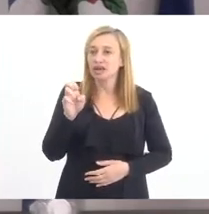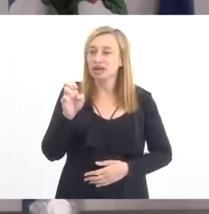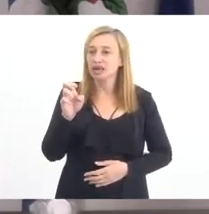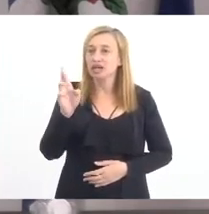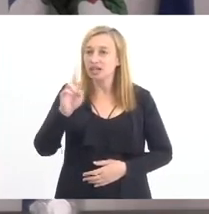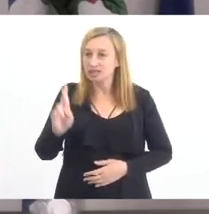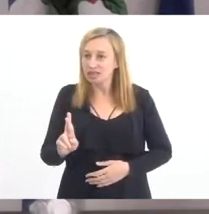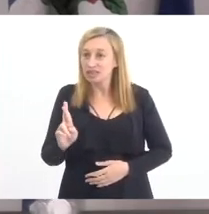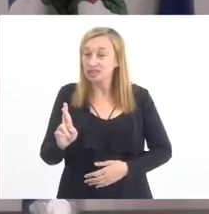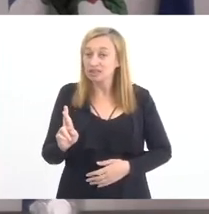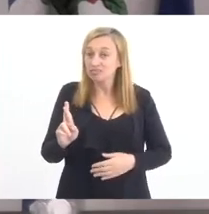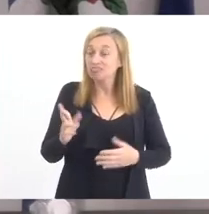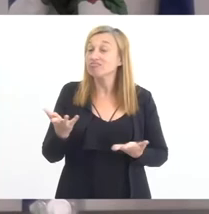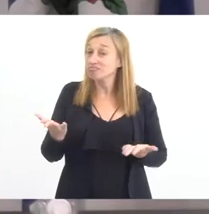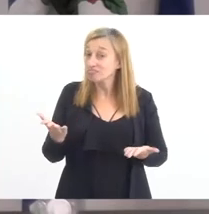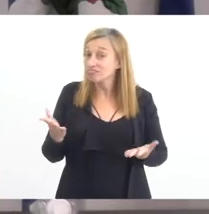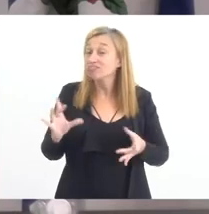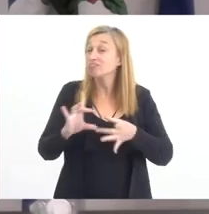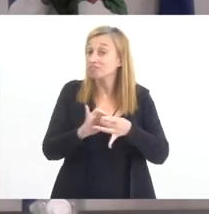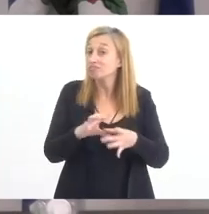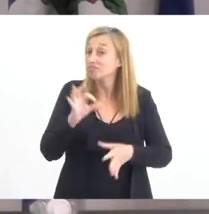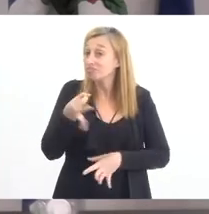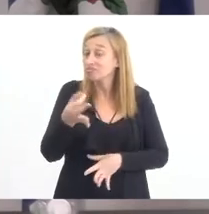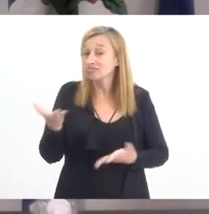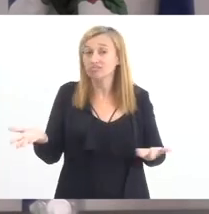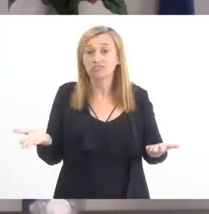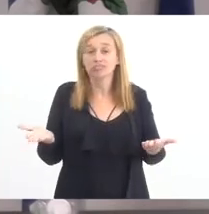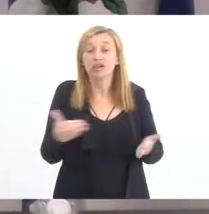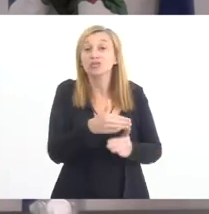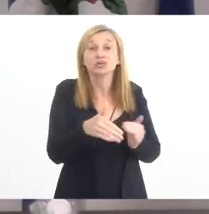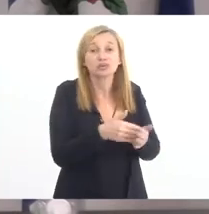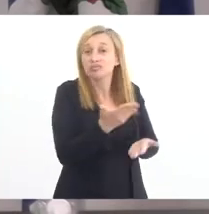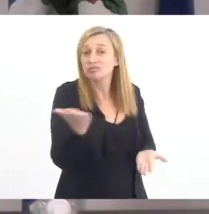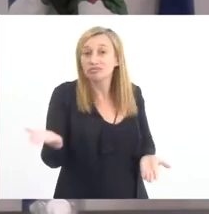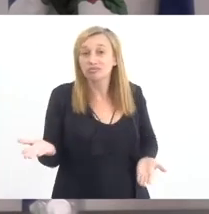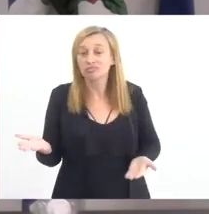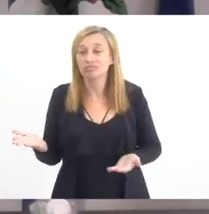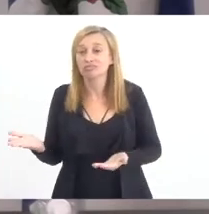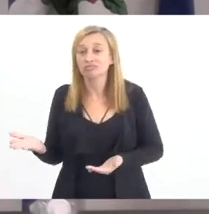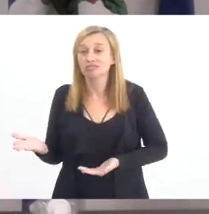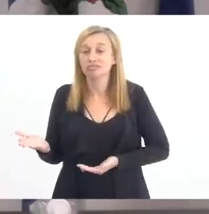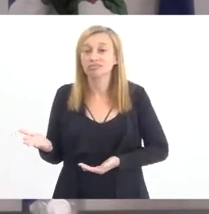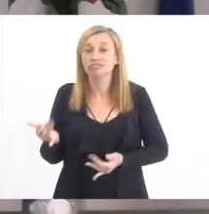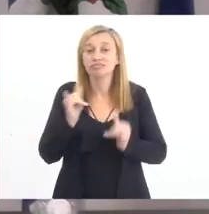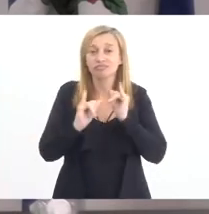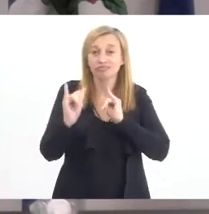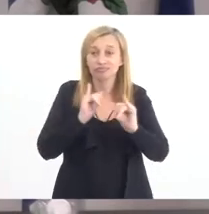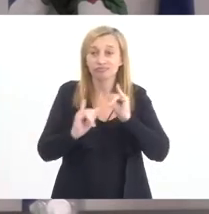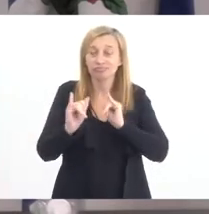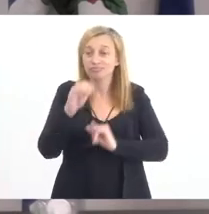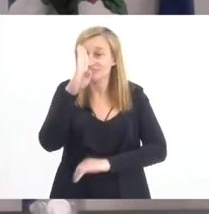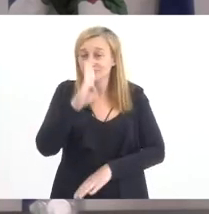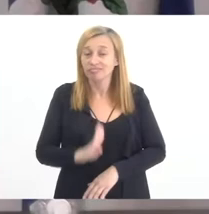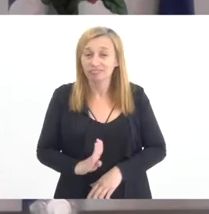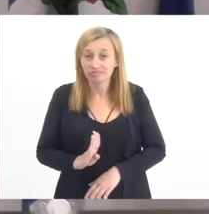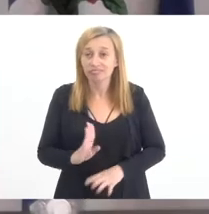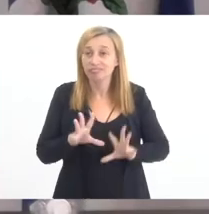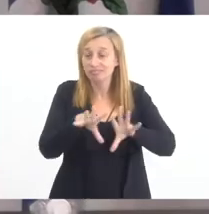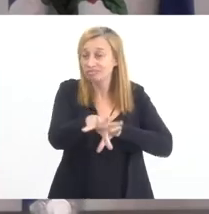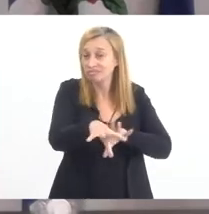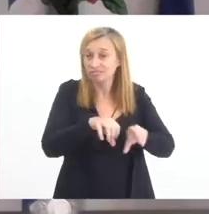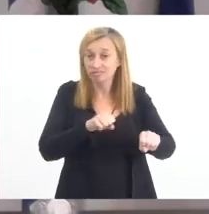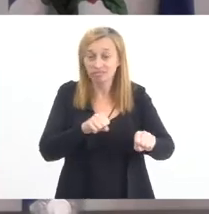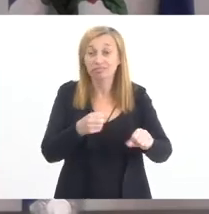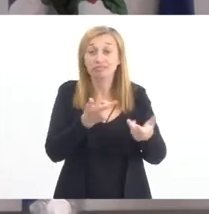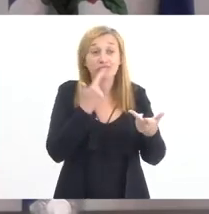uma instituição plenamente consolidada. Senhoras e senhores, a informação é gratuita, a informação está disponível.